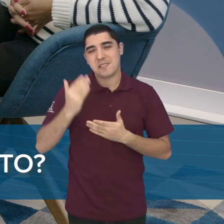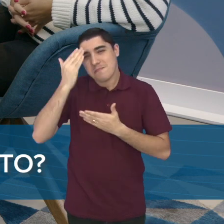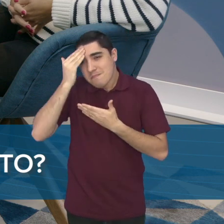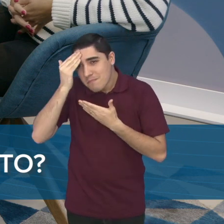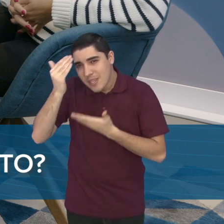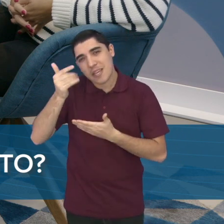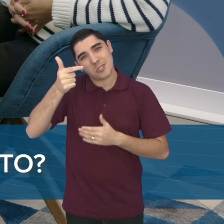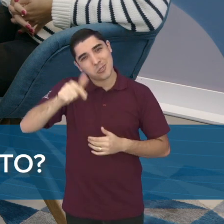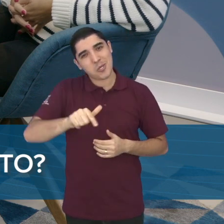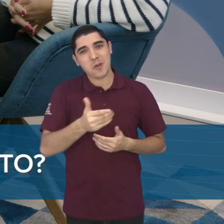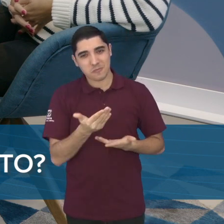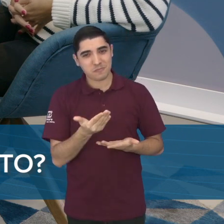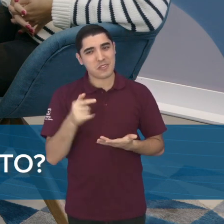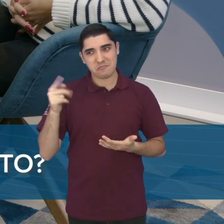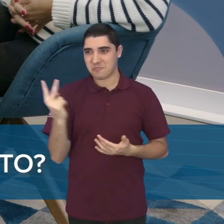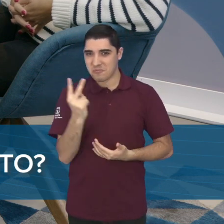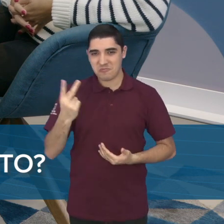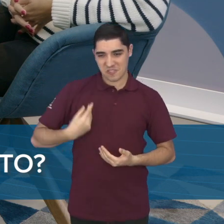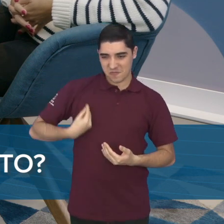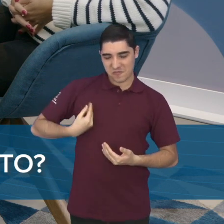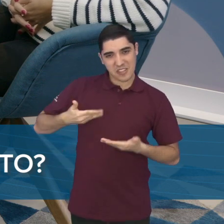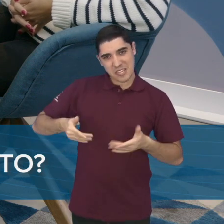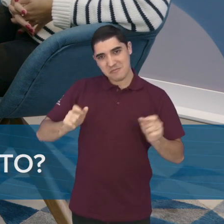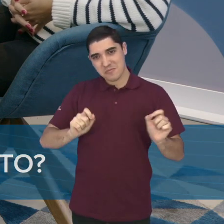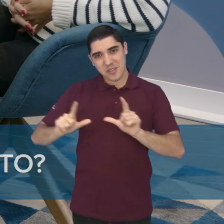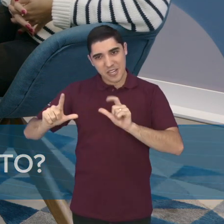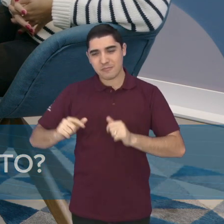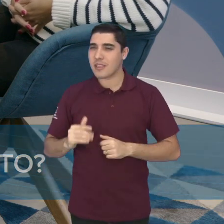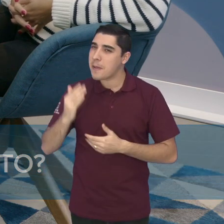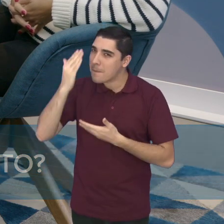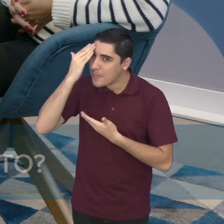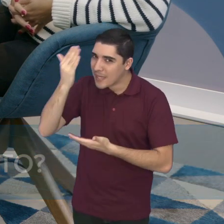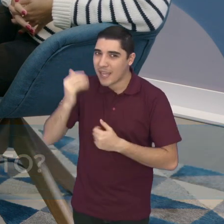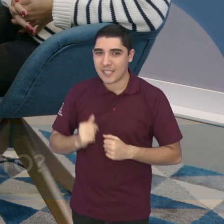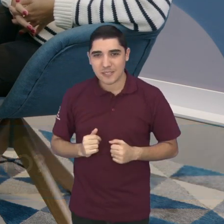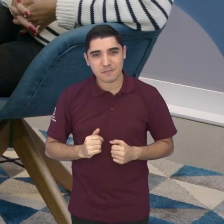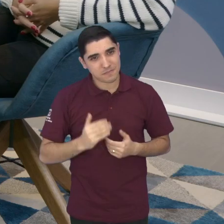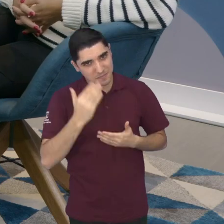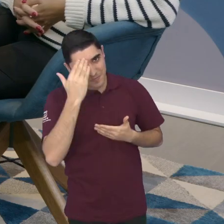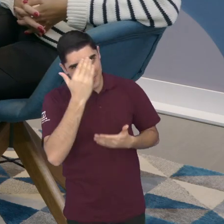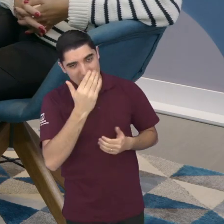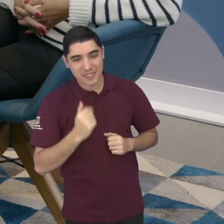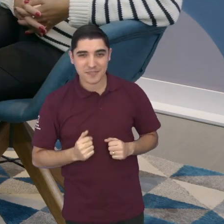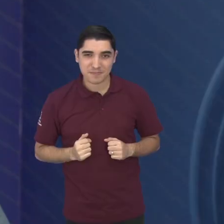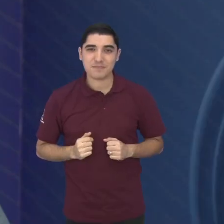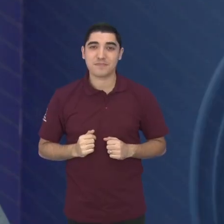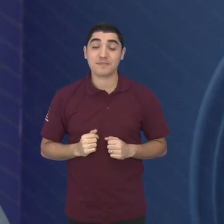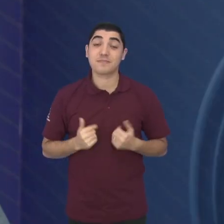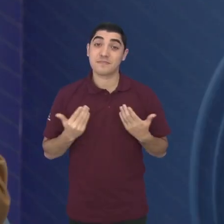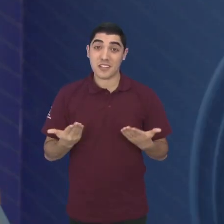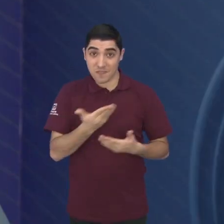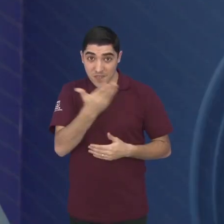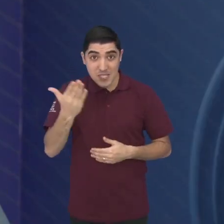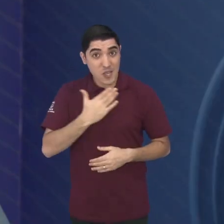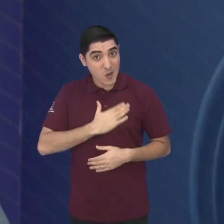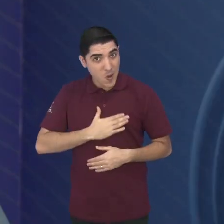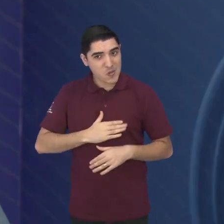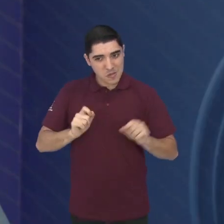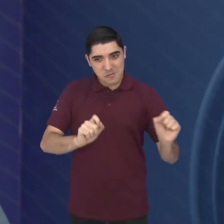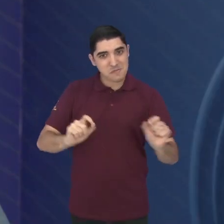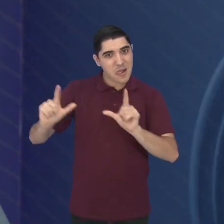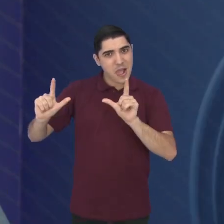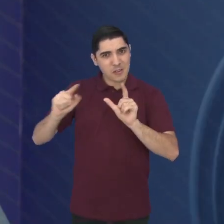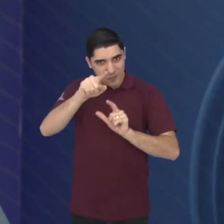Obrigada mais uma vez, viu, pela presença de vocês. Obrigada a você. Obrigada. Então é isso, gostaram do